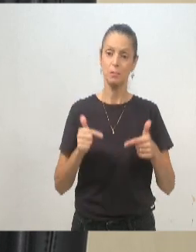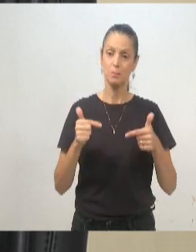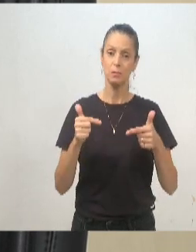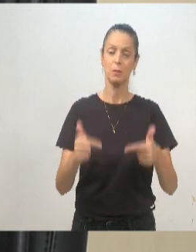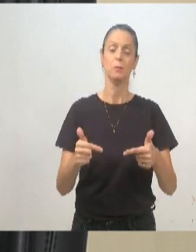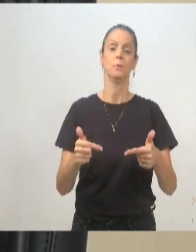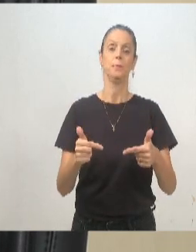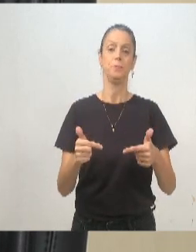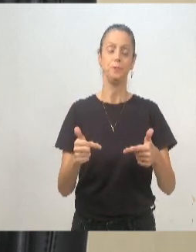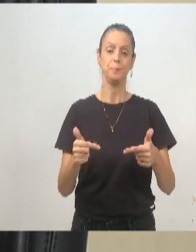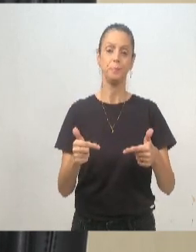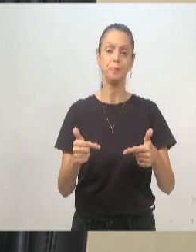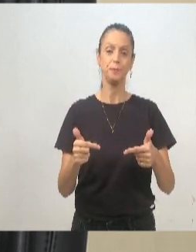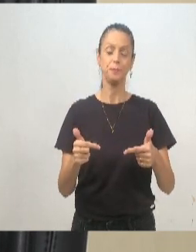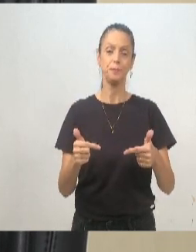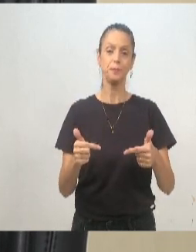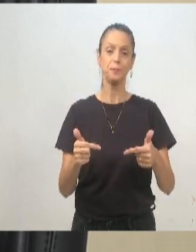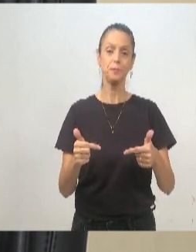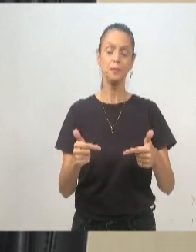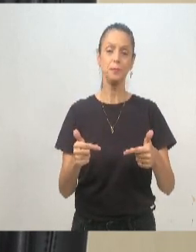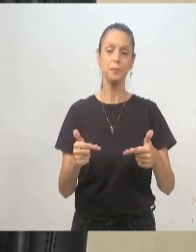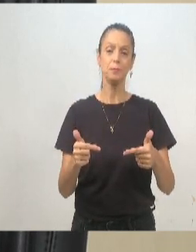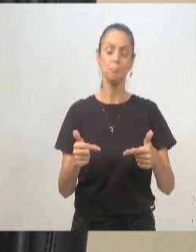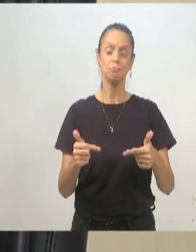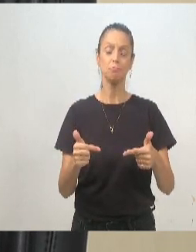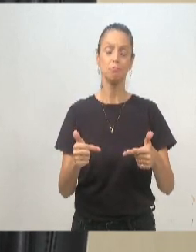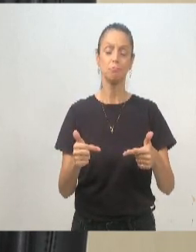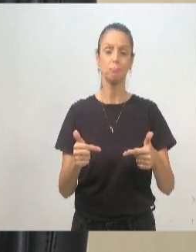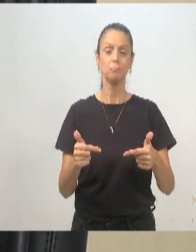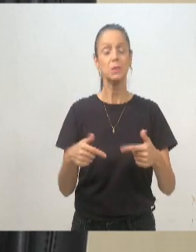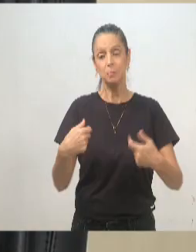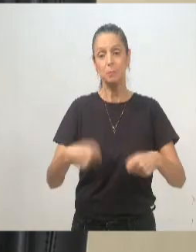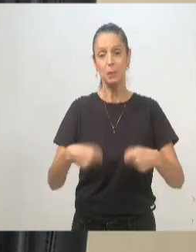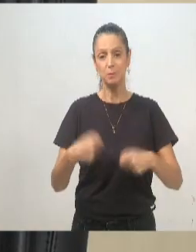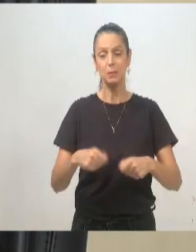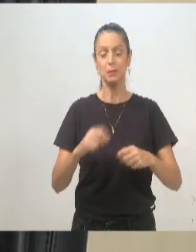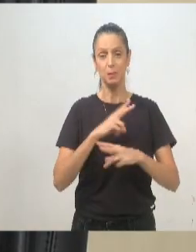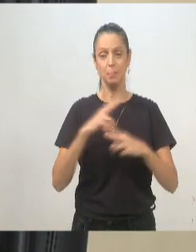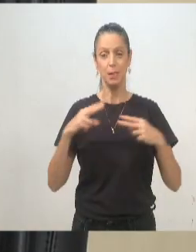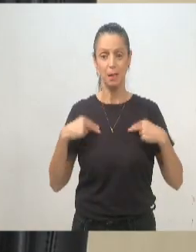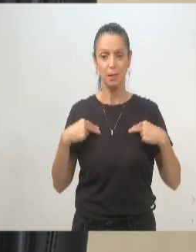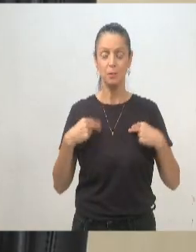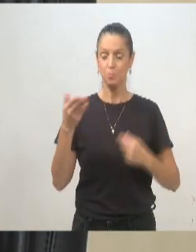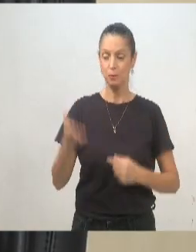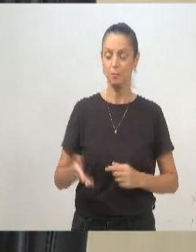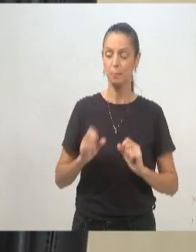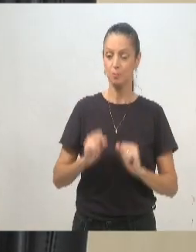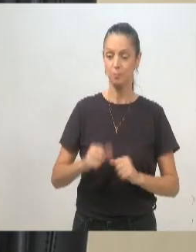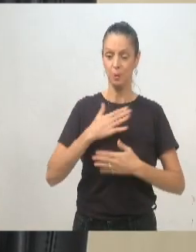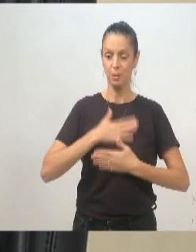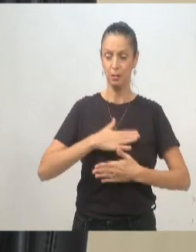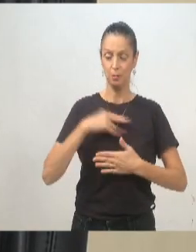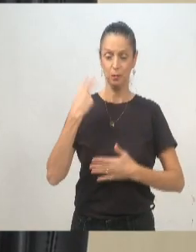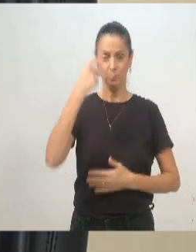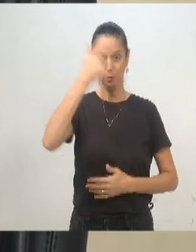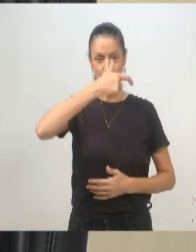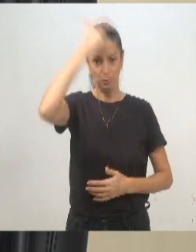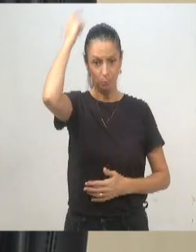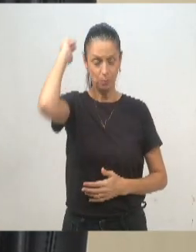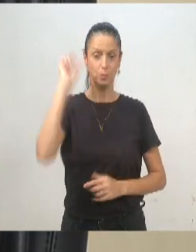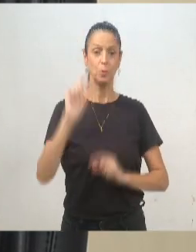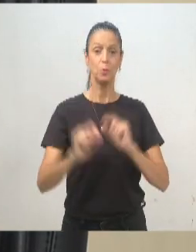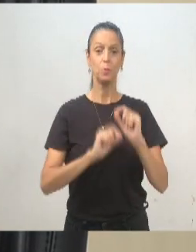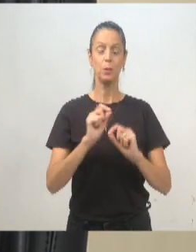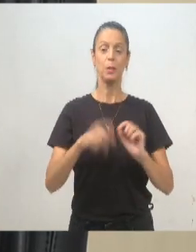a municipalidade merece. E o senhor pode ficar tranquilo, vereador Adriano, que naquilo que pertine